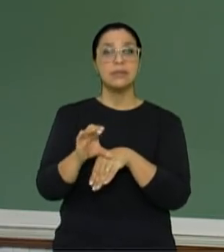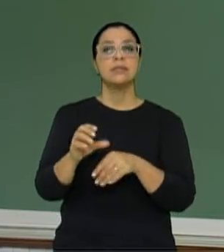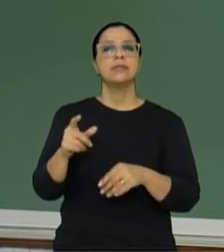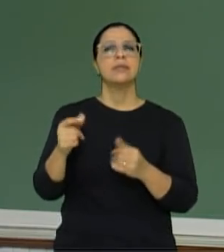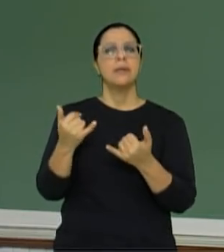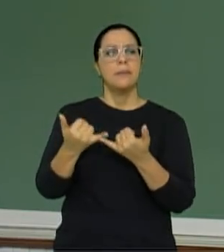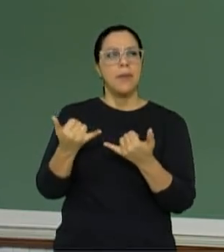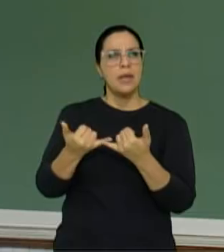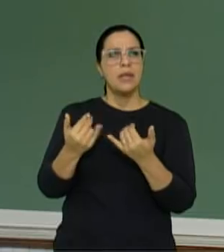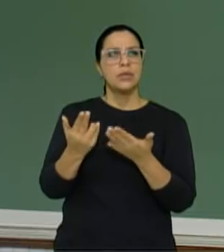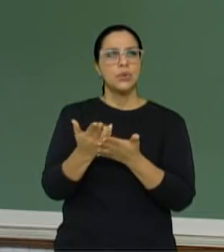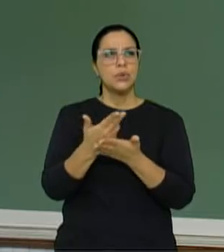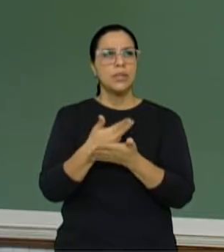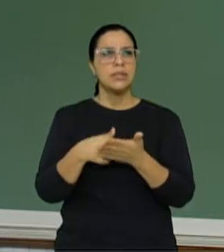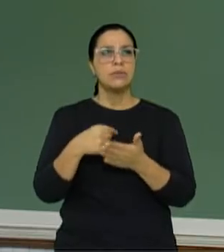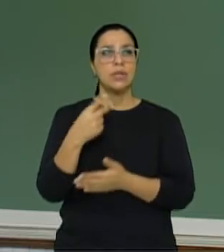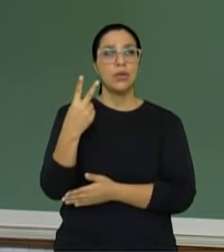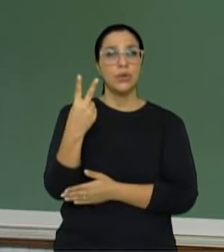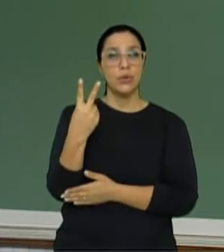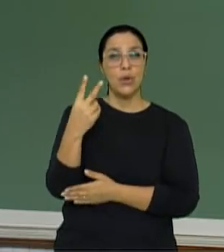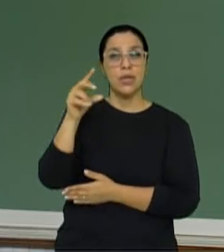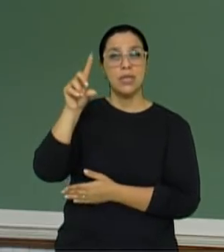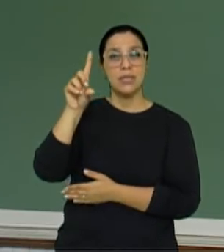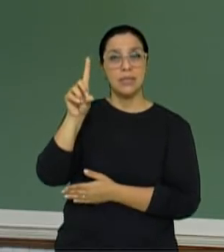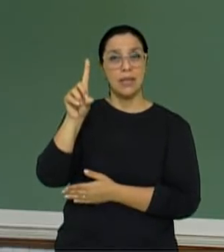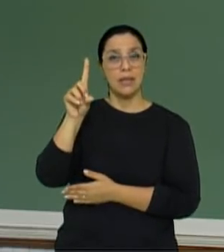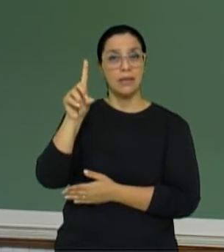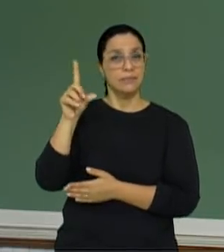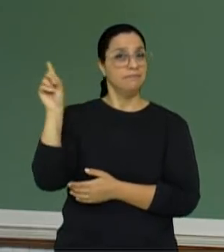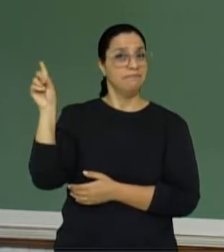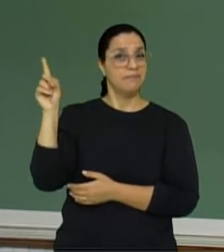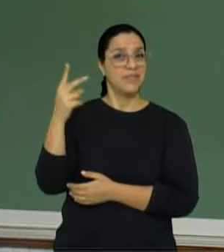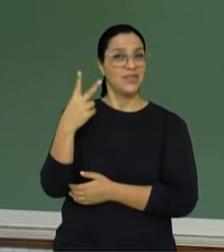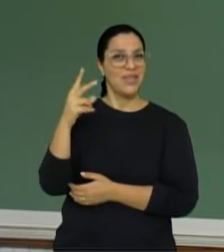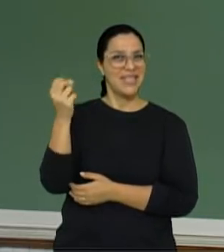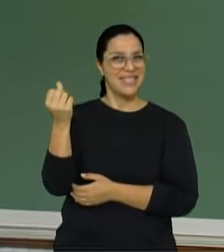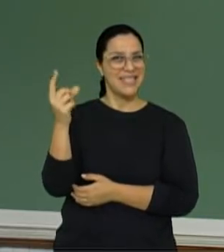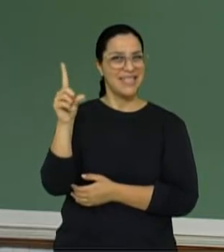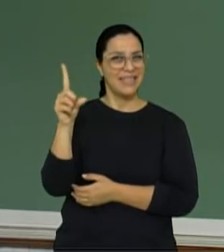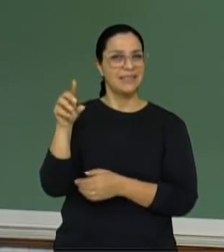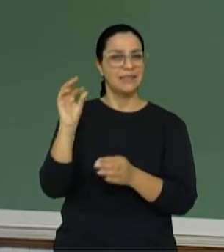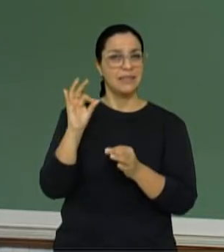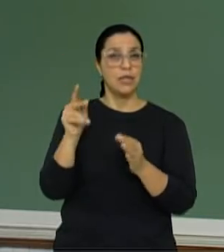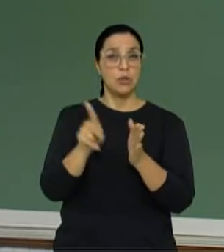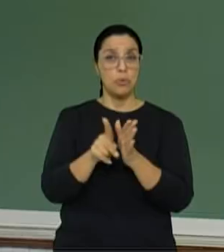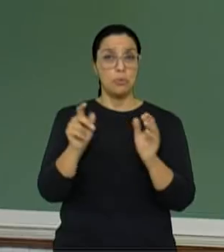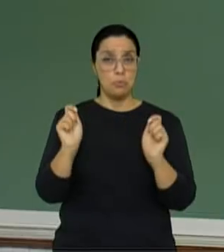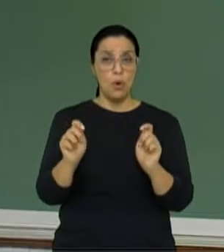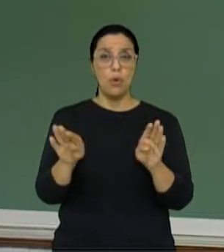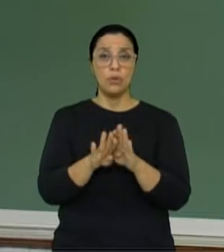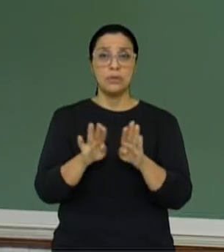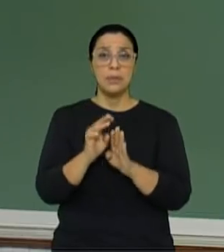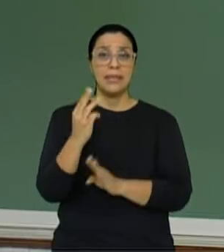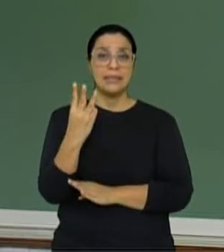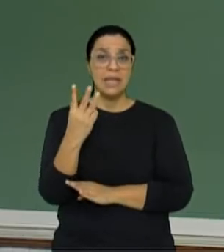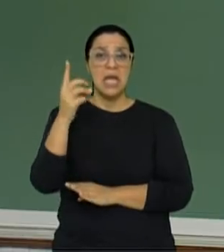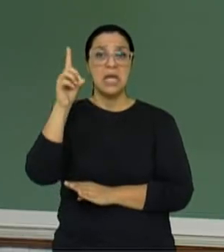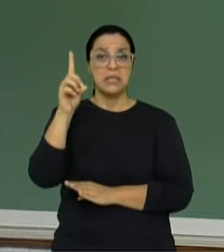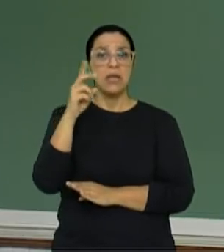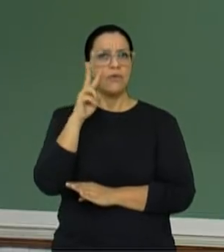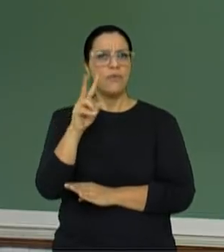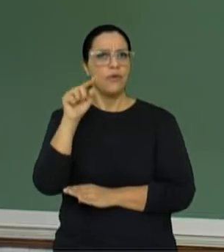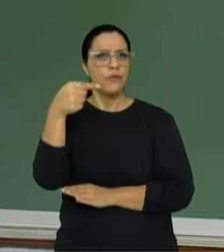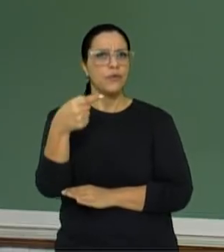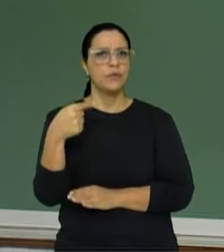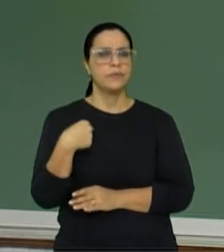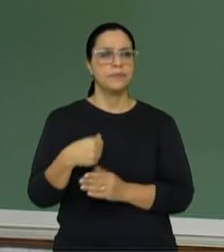aparentemente também é uma figura bidimensional, ou seja, ela não tem profundidade, Mas poderia ser uma figura tridimensional, como a gente vai ver nos